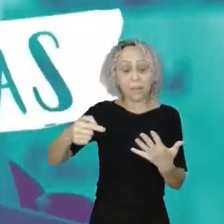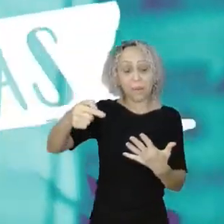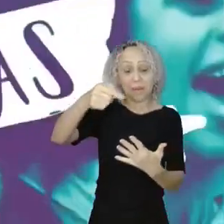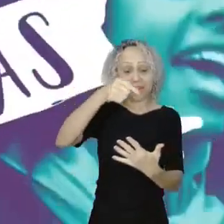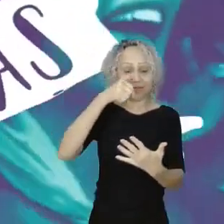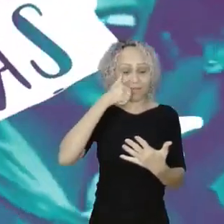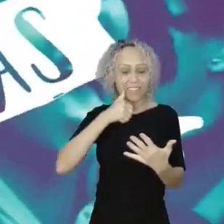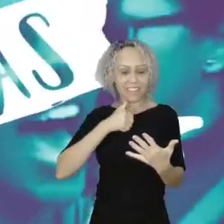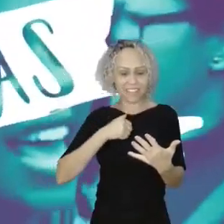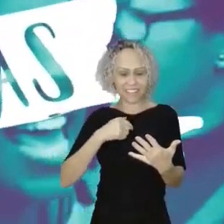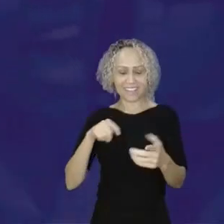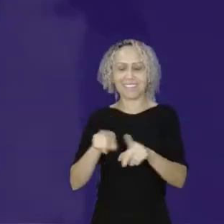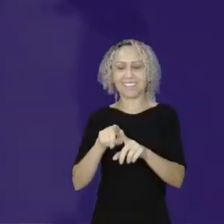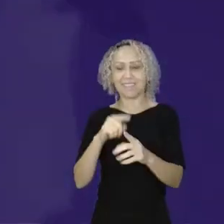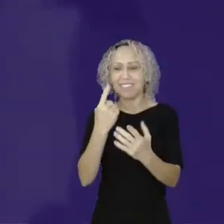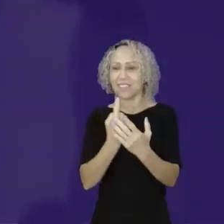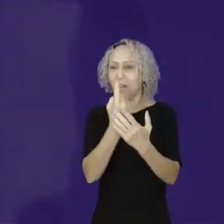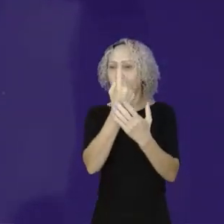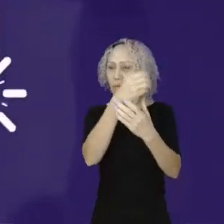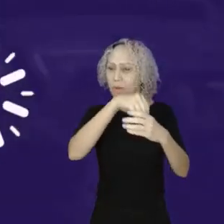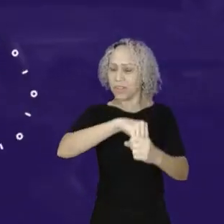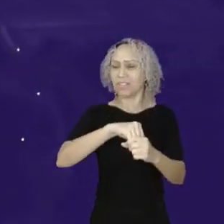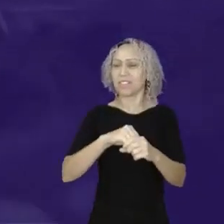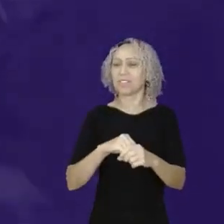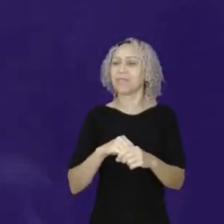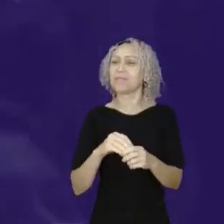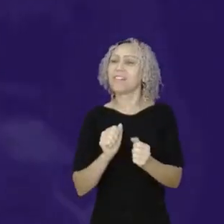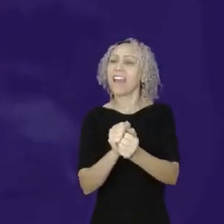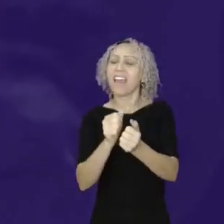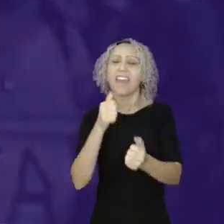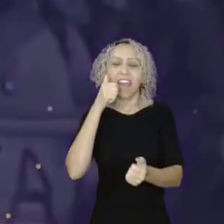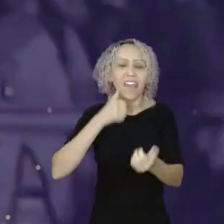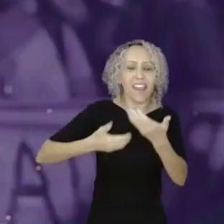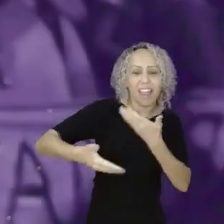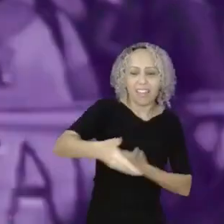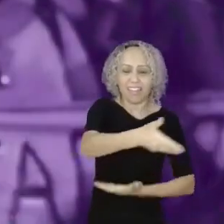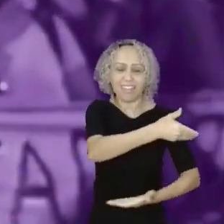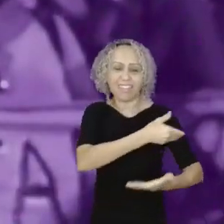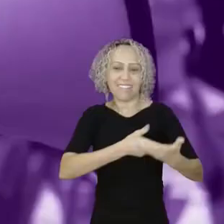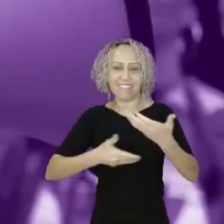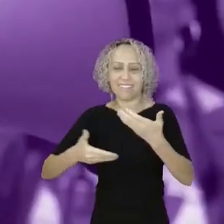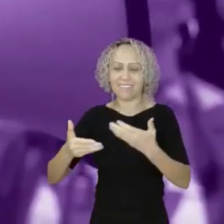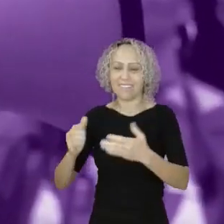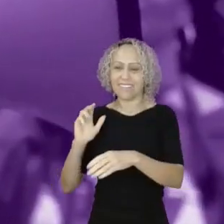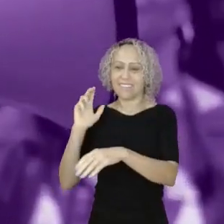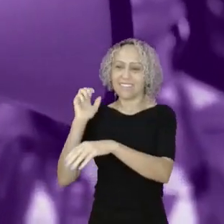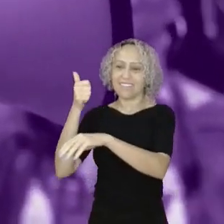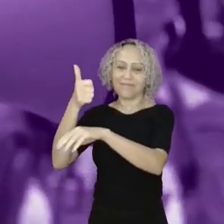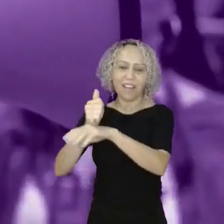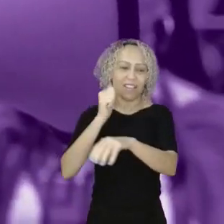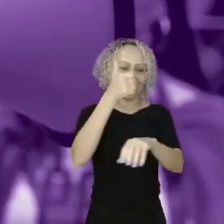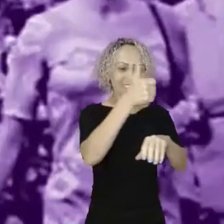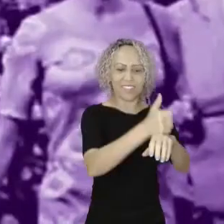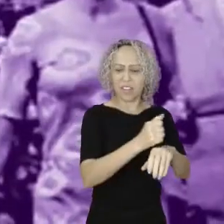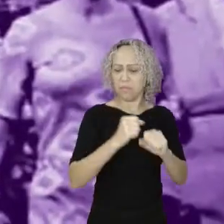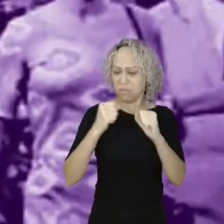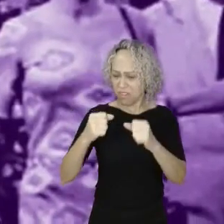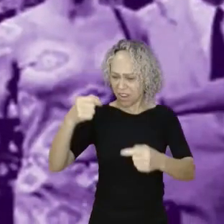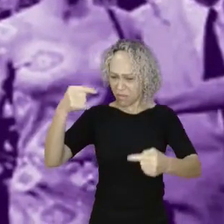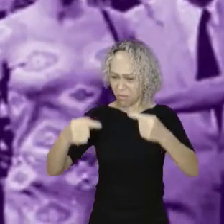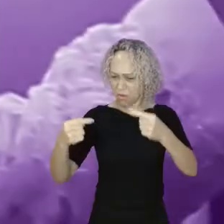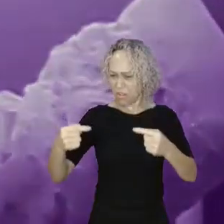Eu sou uma delas, são elas por elas, ocupando os espaços